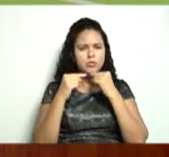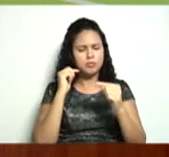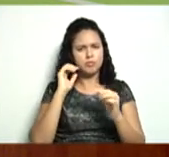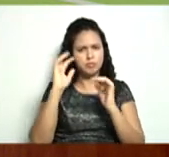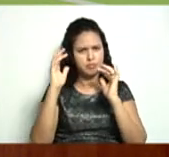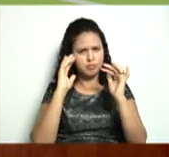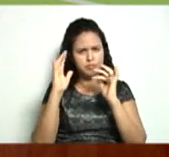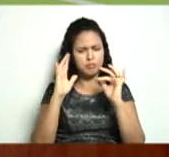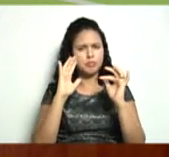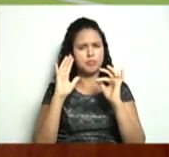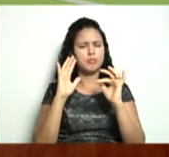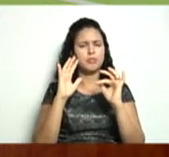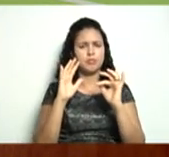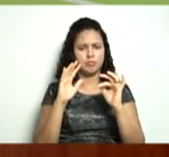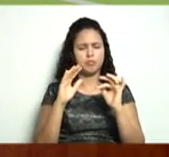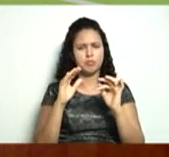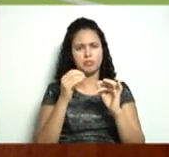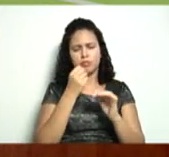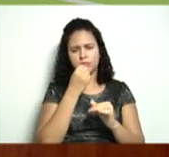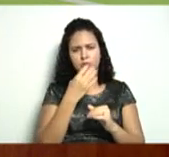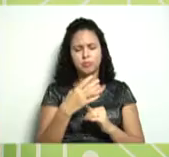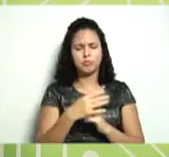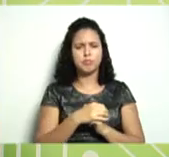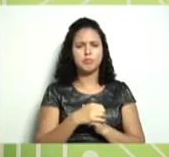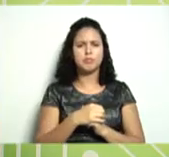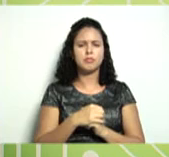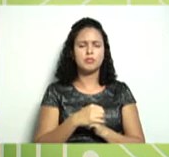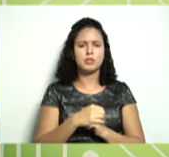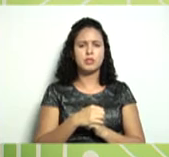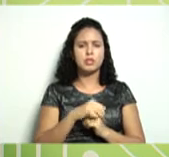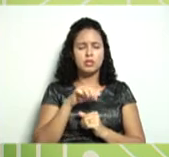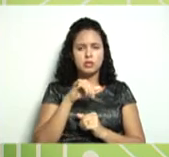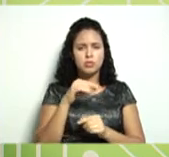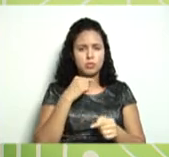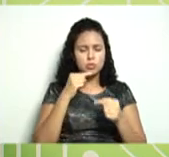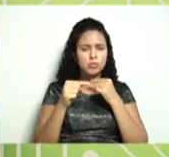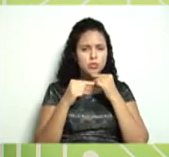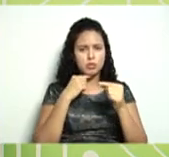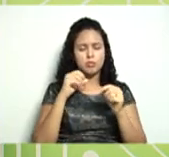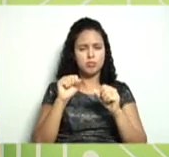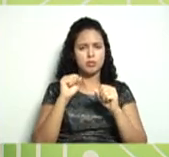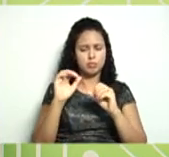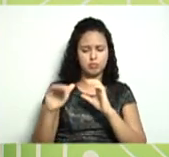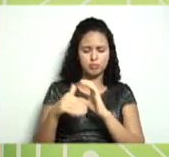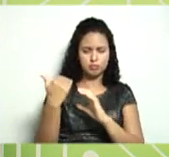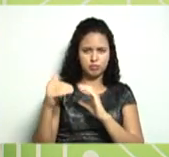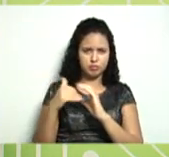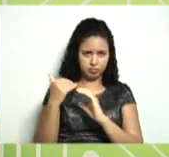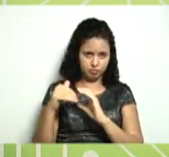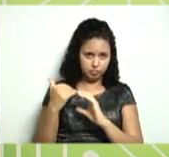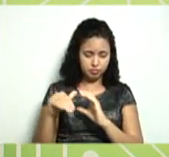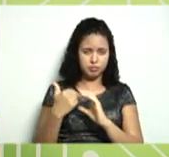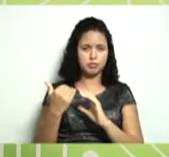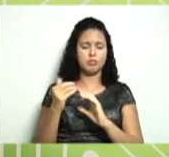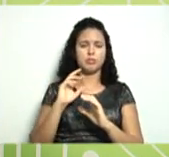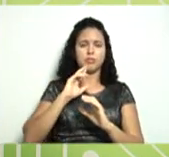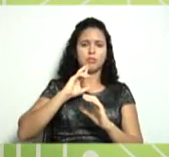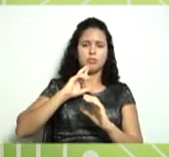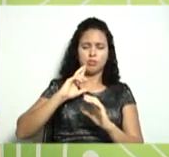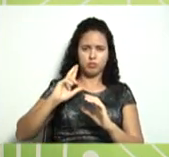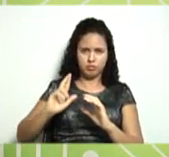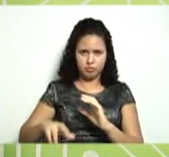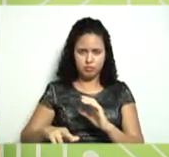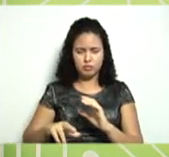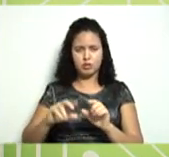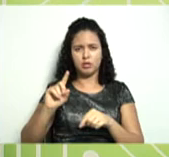os conteúdos. E parabéns pelas dúvidas, alunos. E se eles estão com dúvida, a professora pode postar as dúvidas para nós, mesmo que a aula se